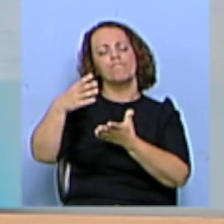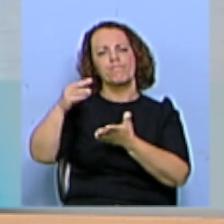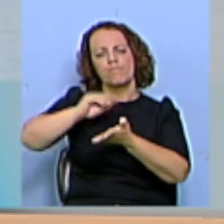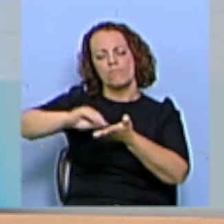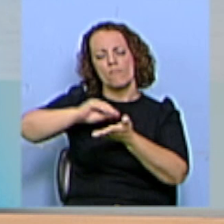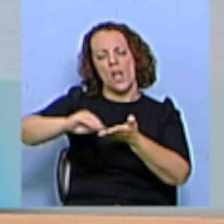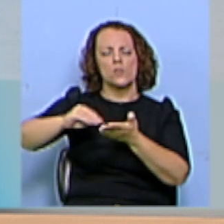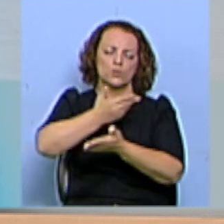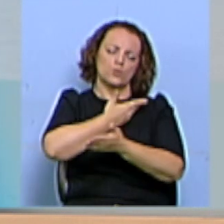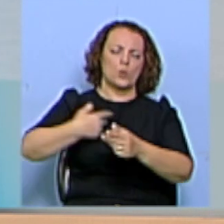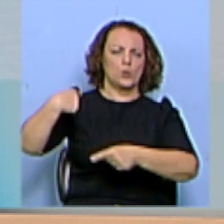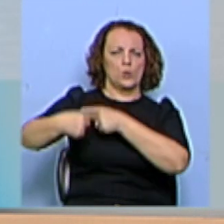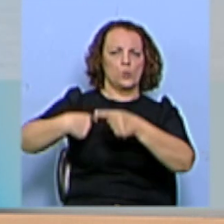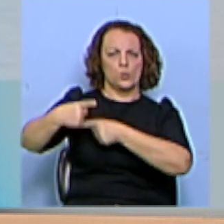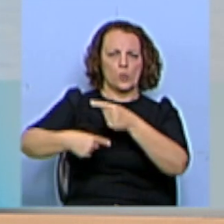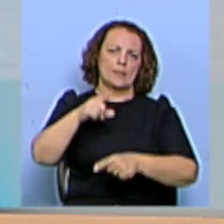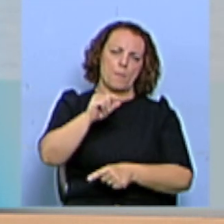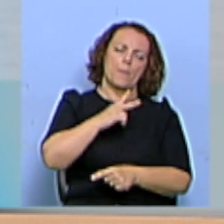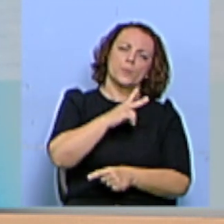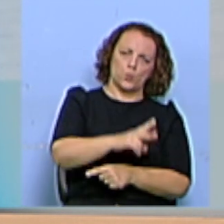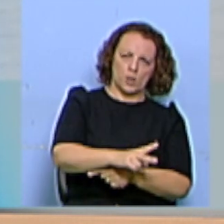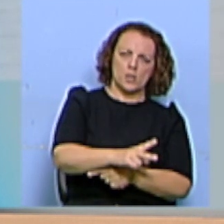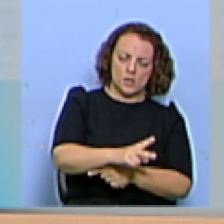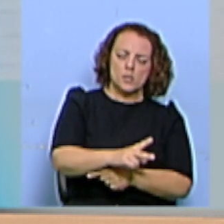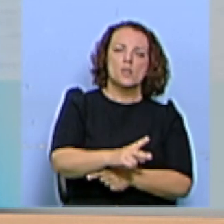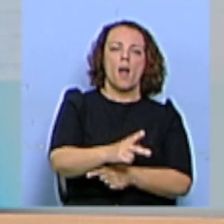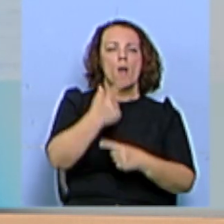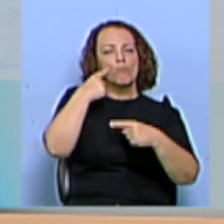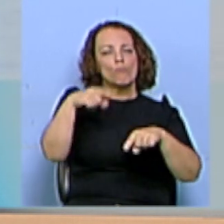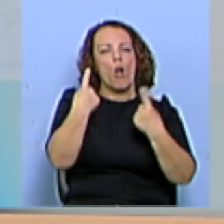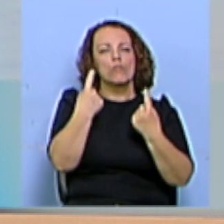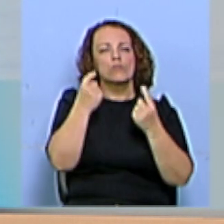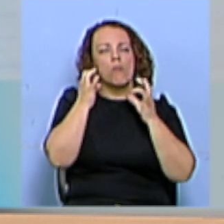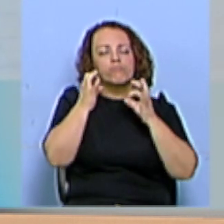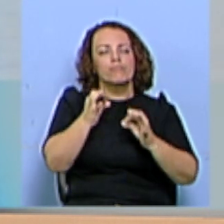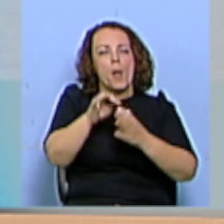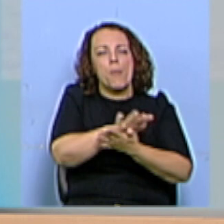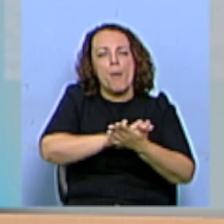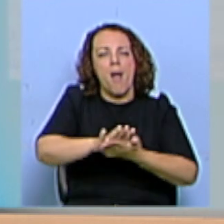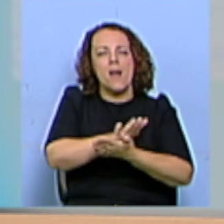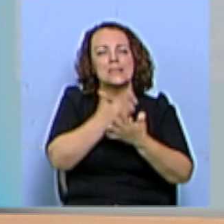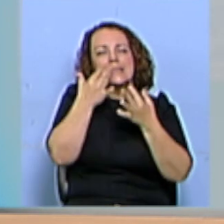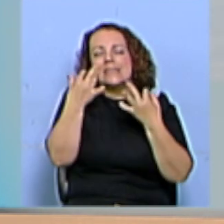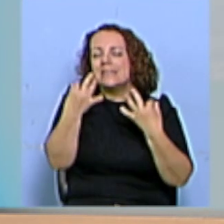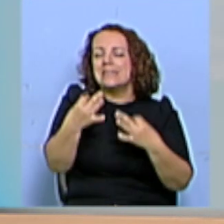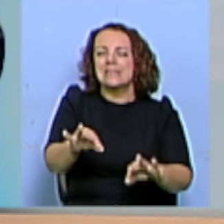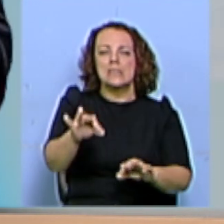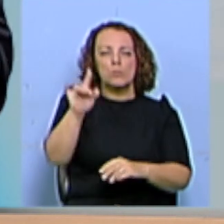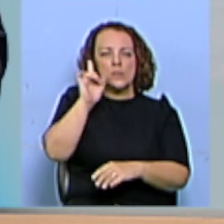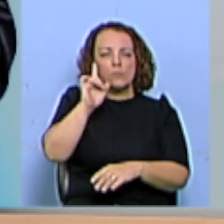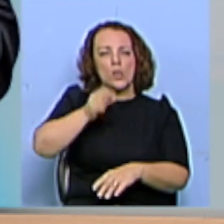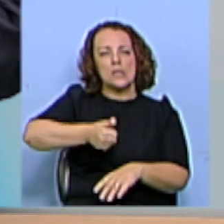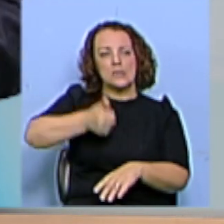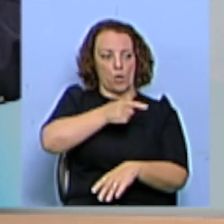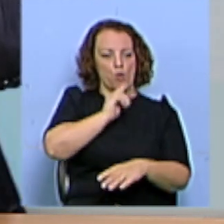universal e também de alguns clássicos da literatura portuguesa, mostrando a genuidade, os valores, a singularidade, o contributo que